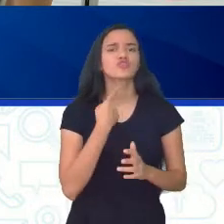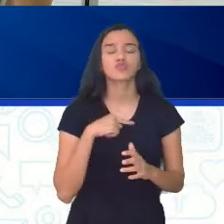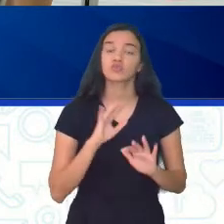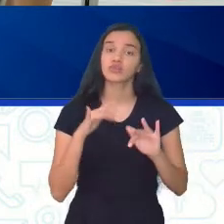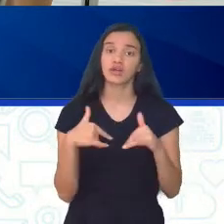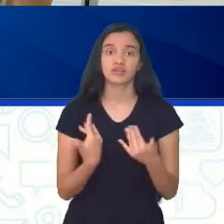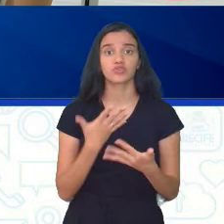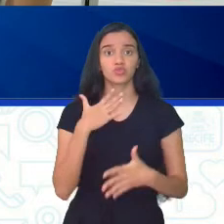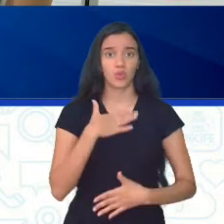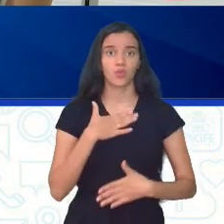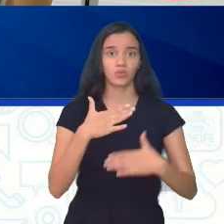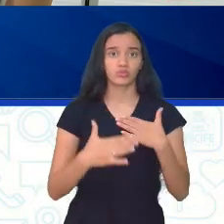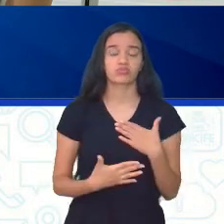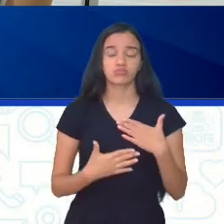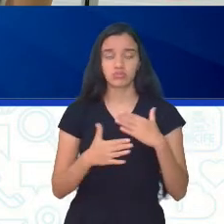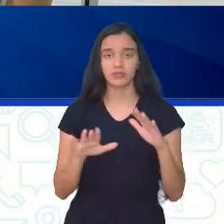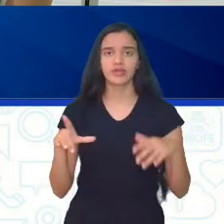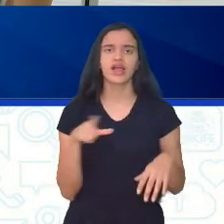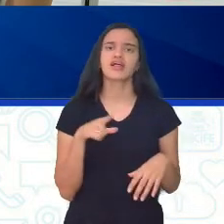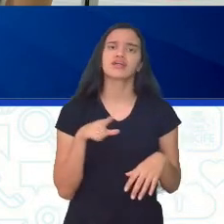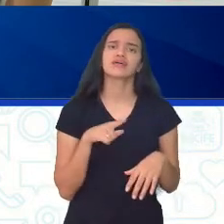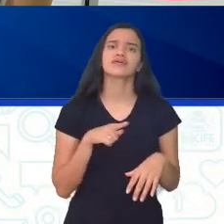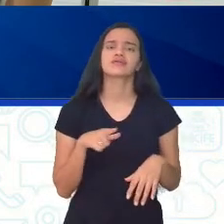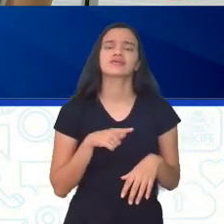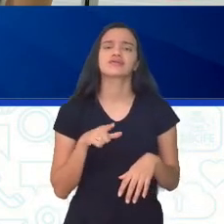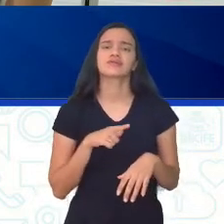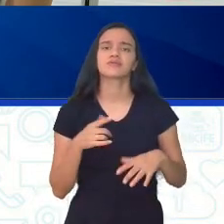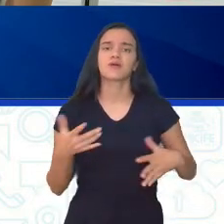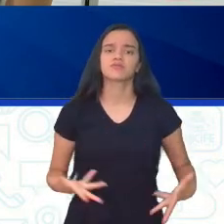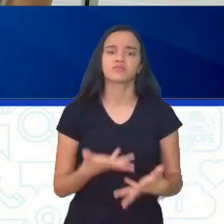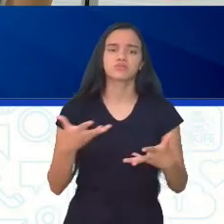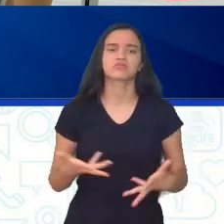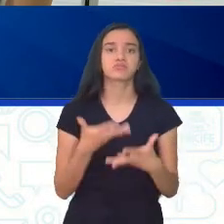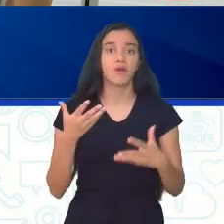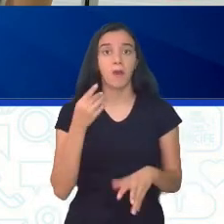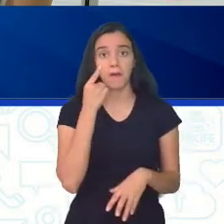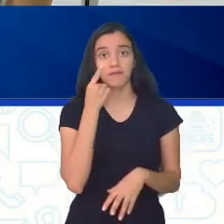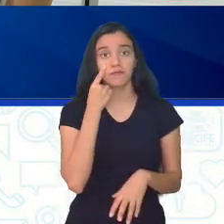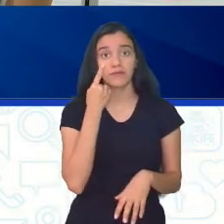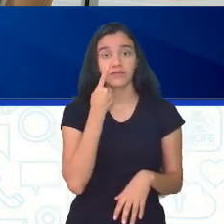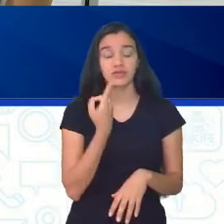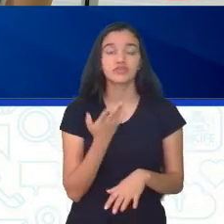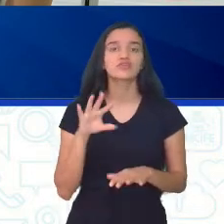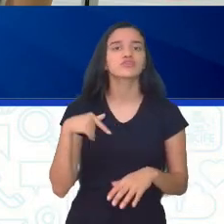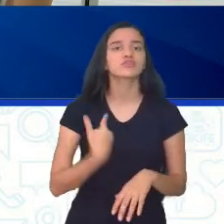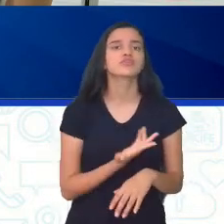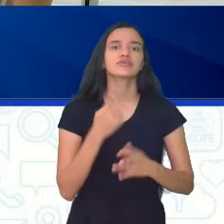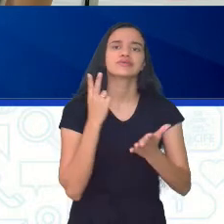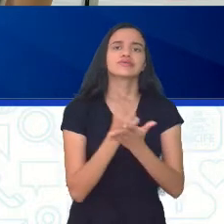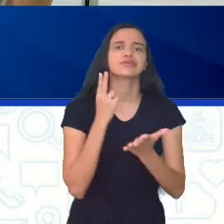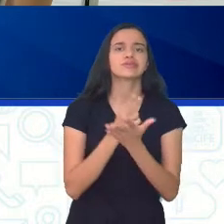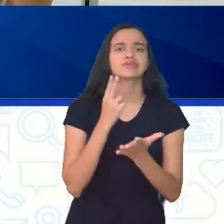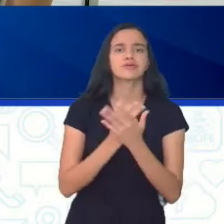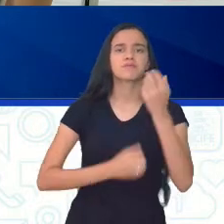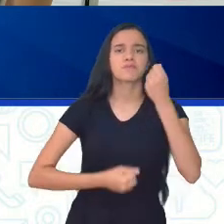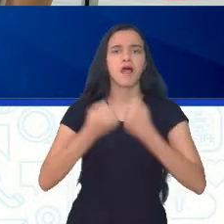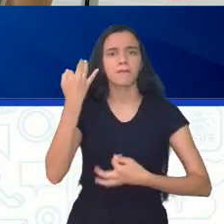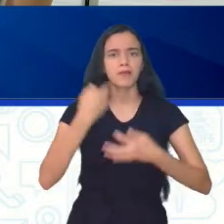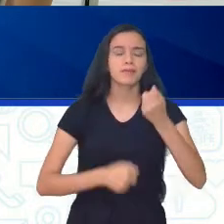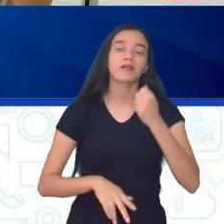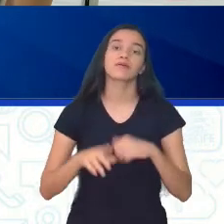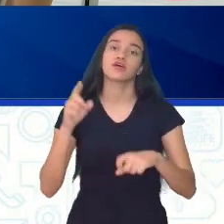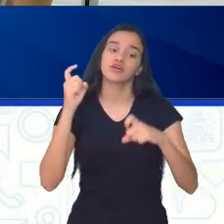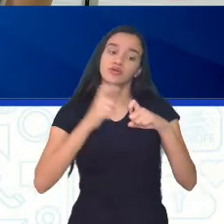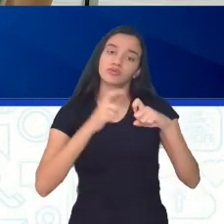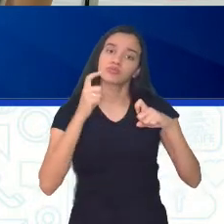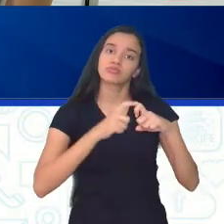que o nosso corpo gera diante de determinados estímulos. Veja que estamos sempre falando em relação ao estímulo. O toquezinho